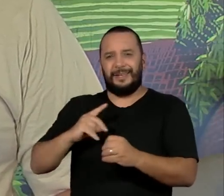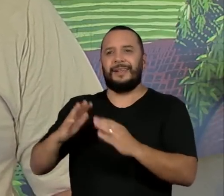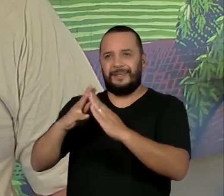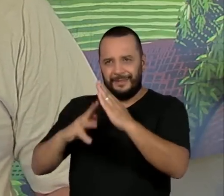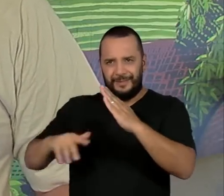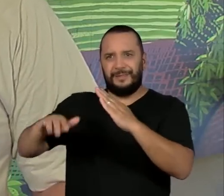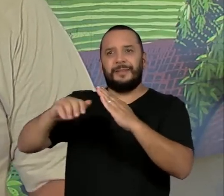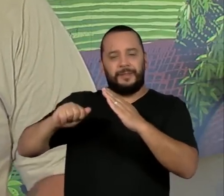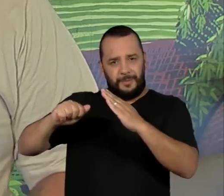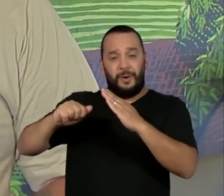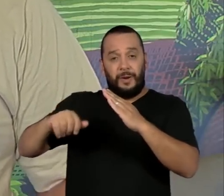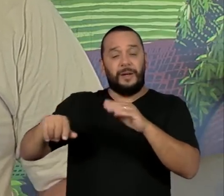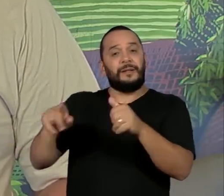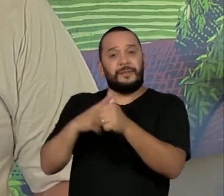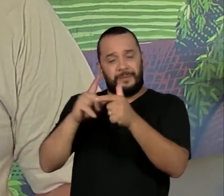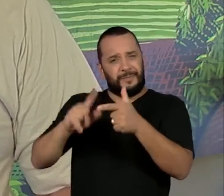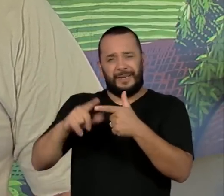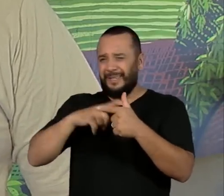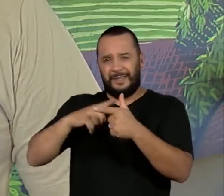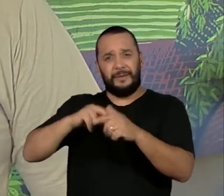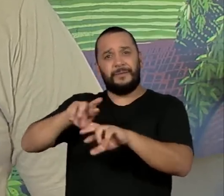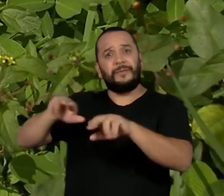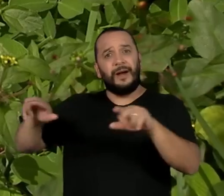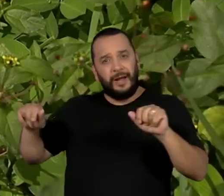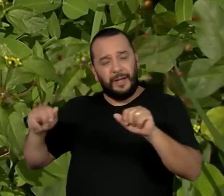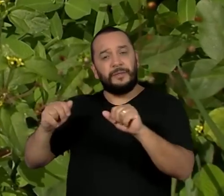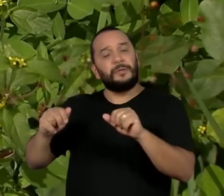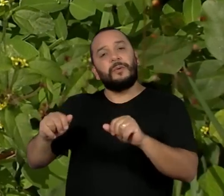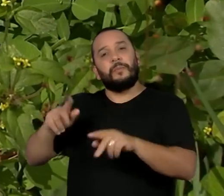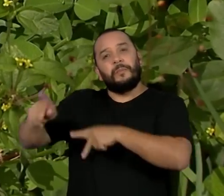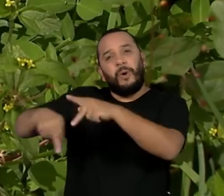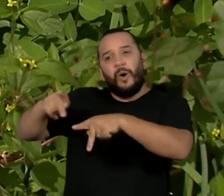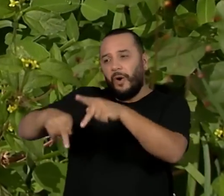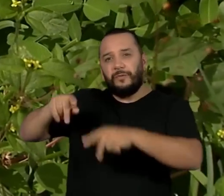caiçaras, ribeirinhos, que convivem com essa mata há muito tempo, né?